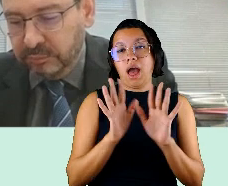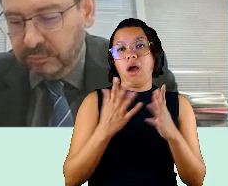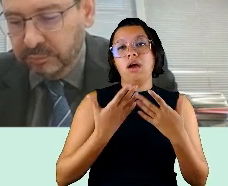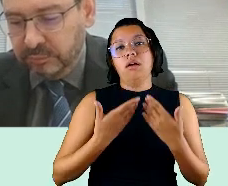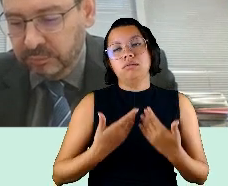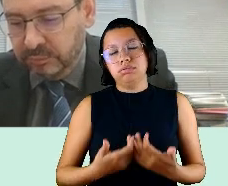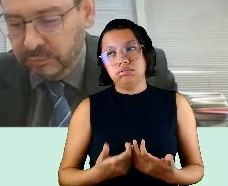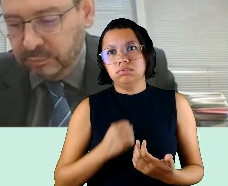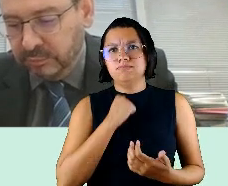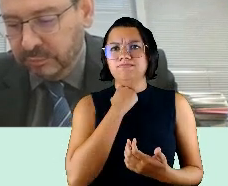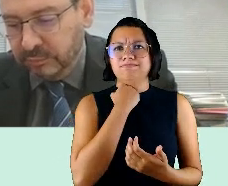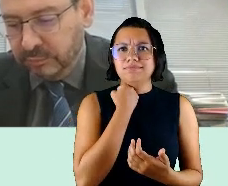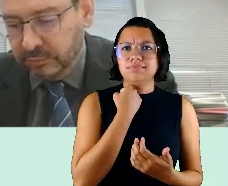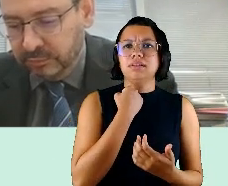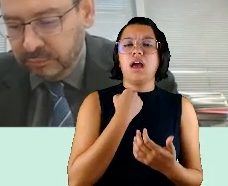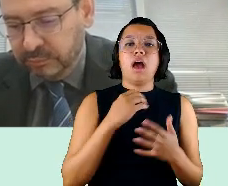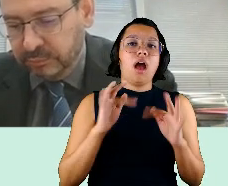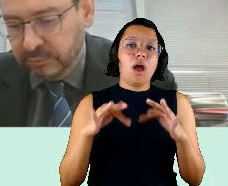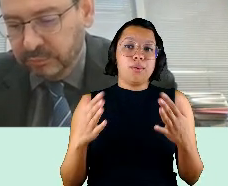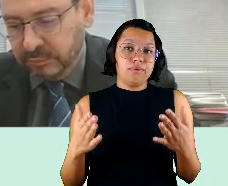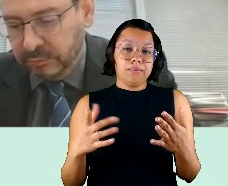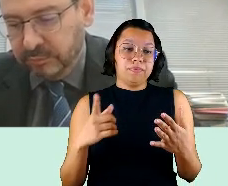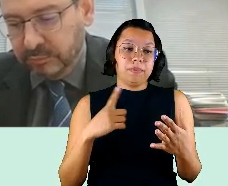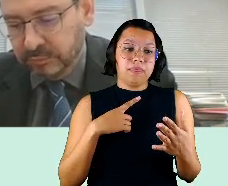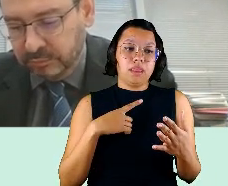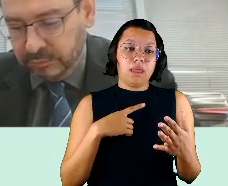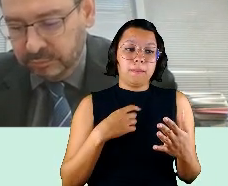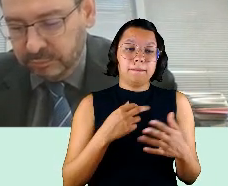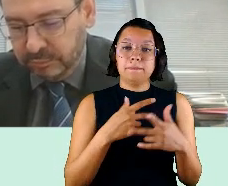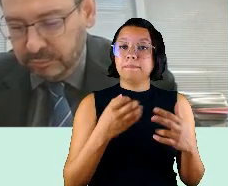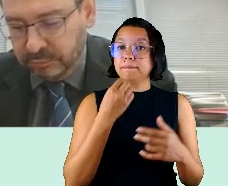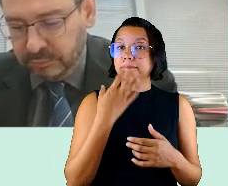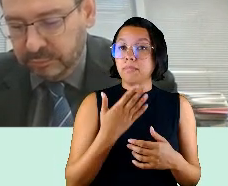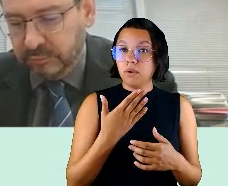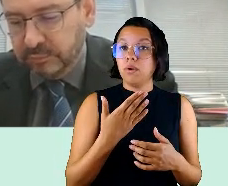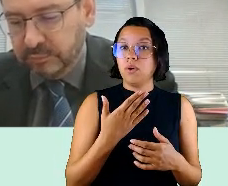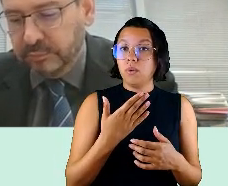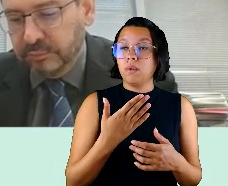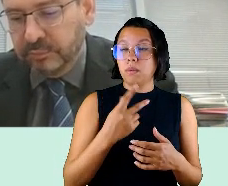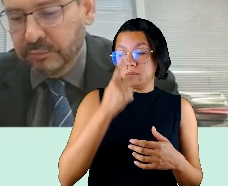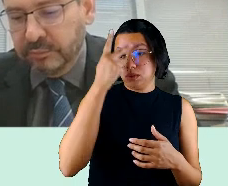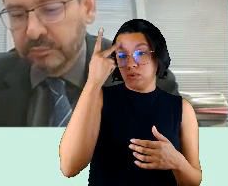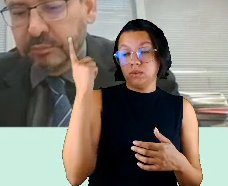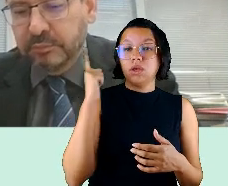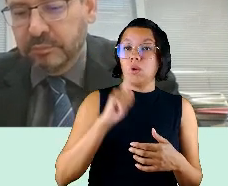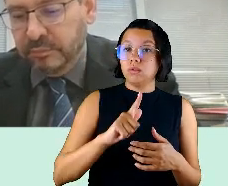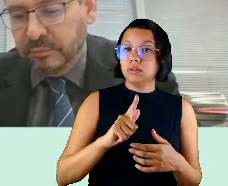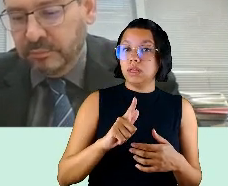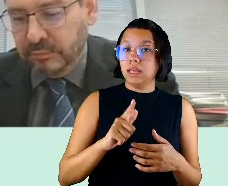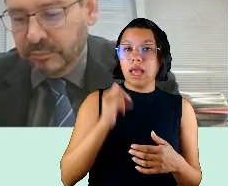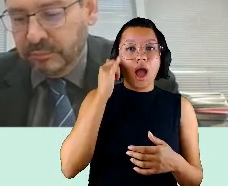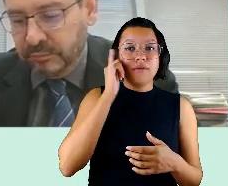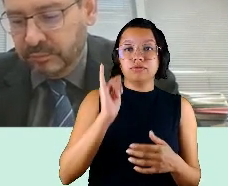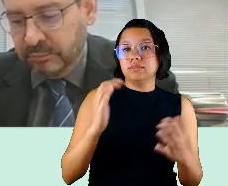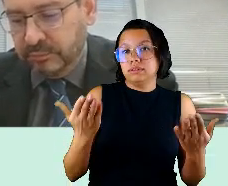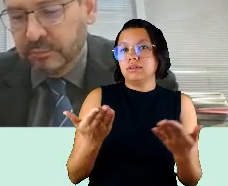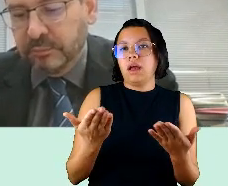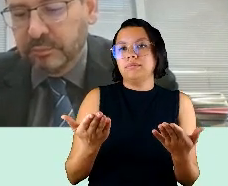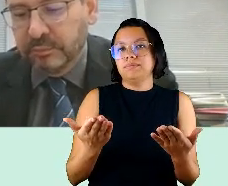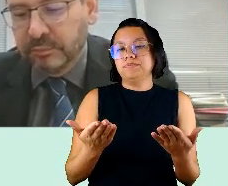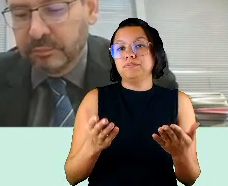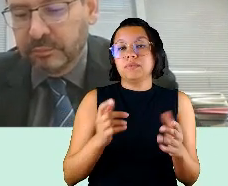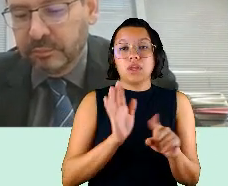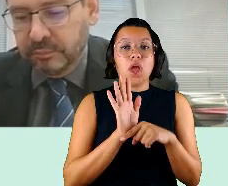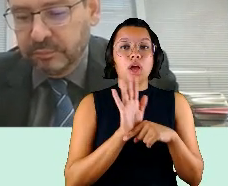cansaço, estresse, enfim, os benefícios para as pessoas que podem se poupar disso. E também colabora